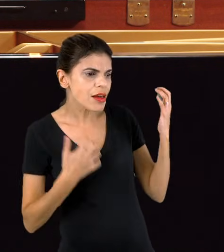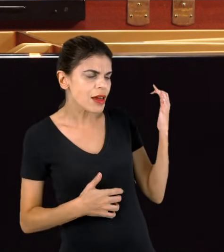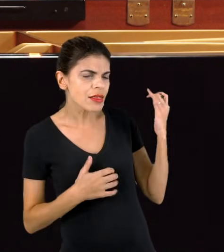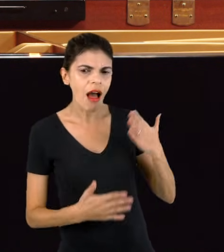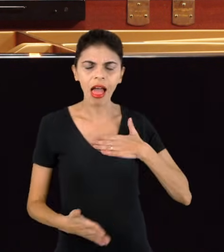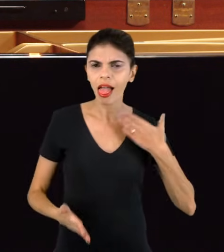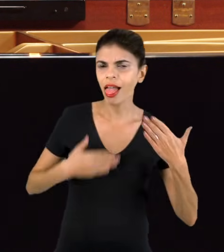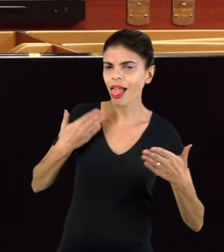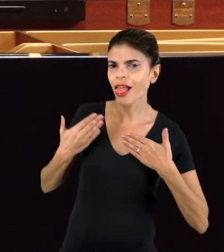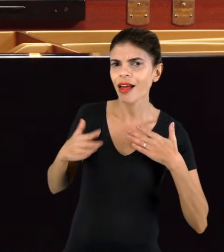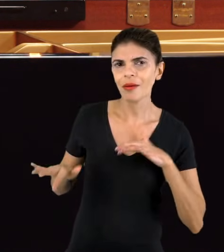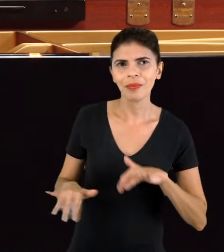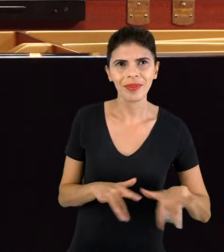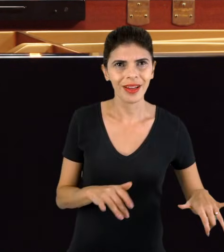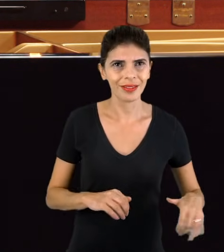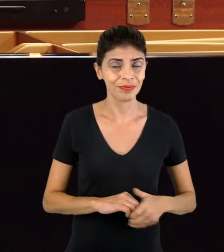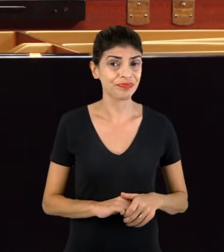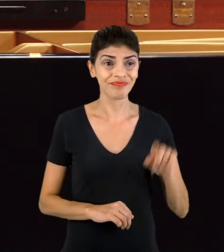é o guitarra?